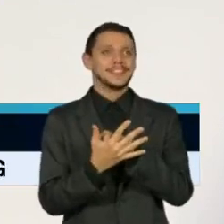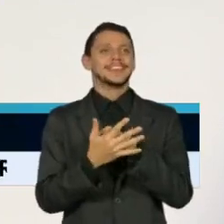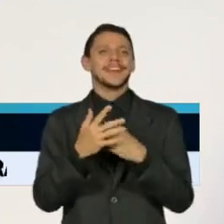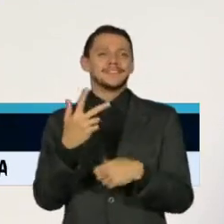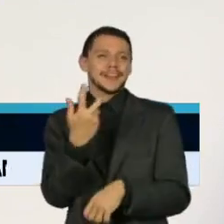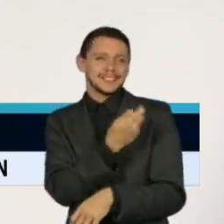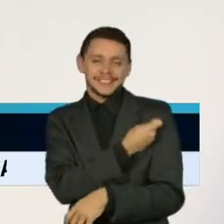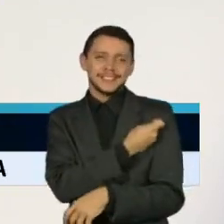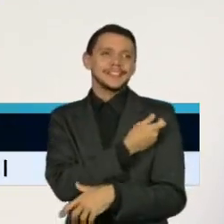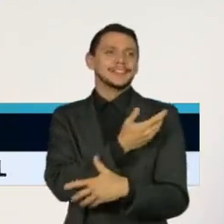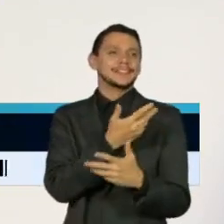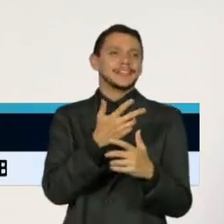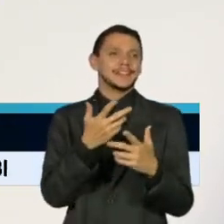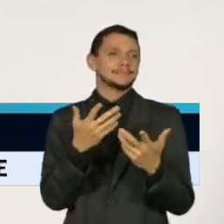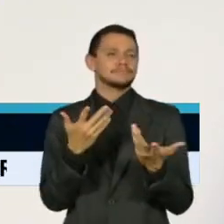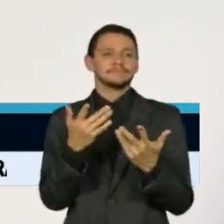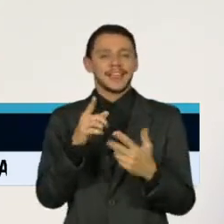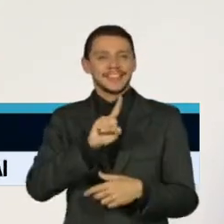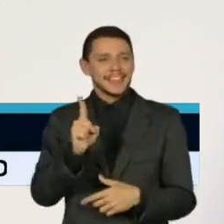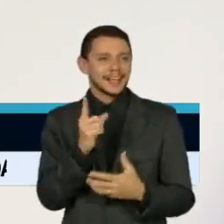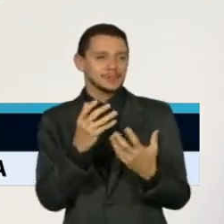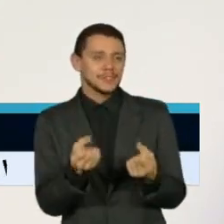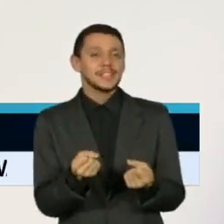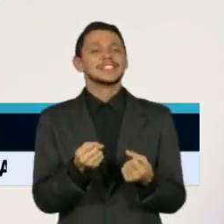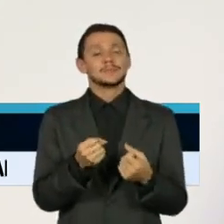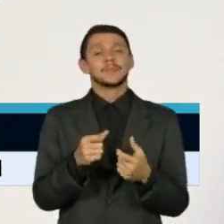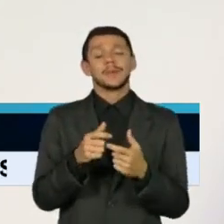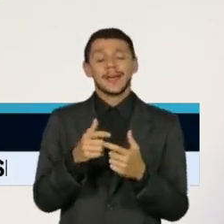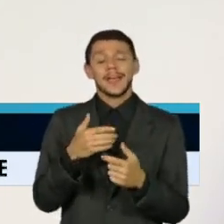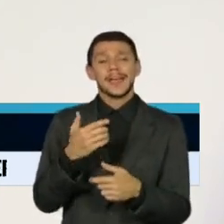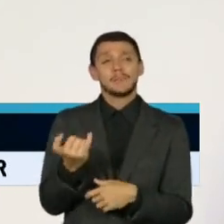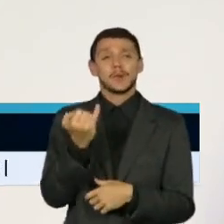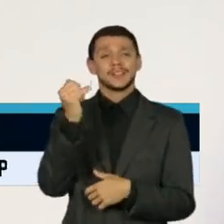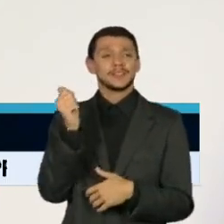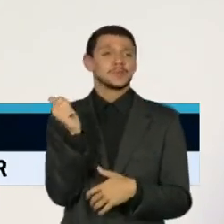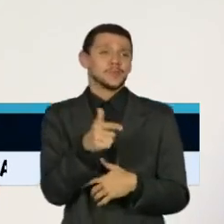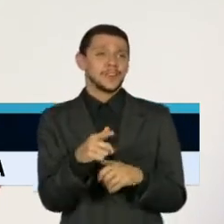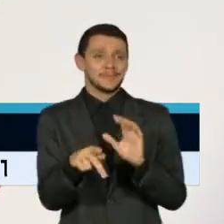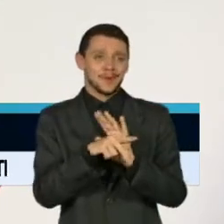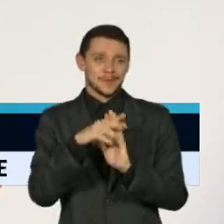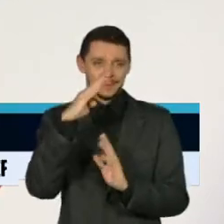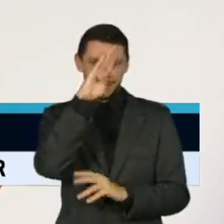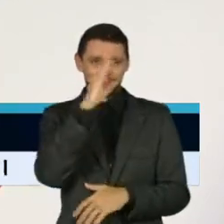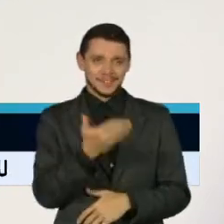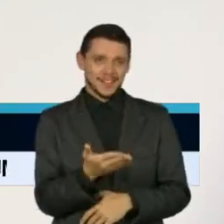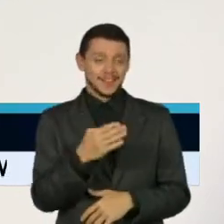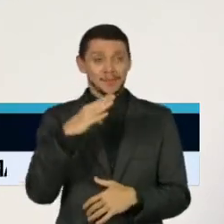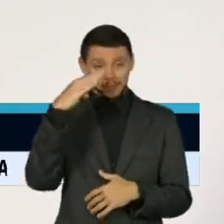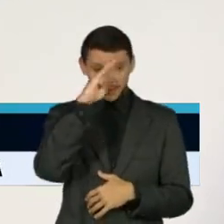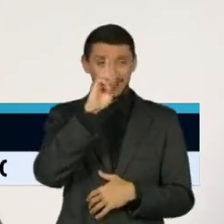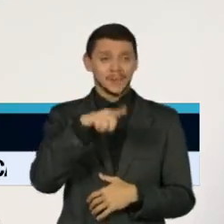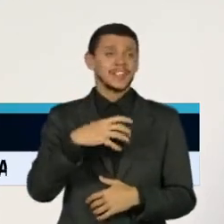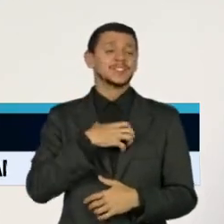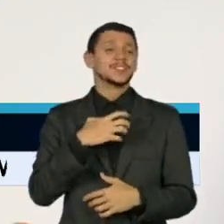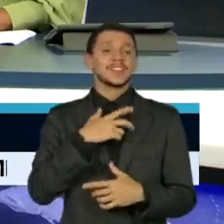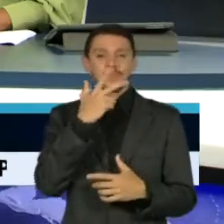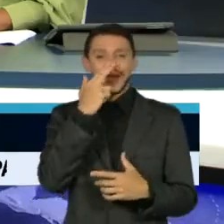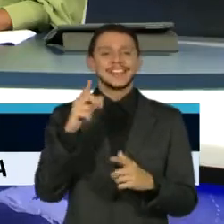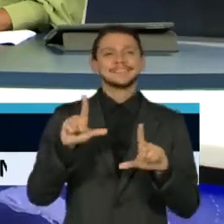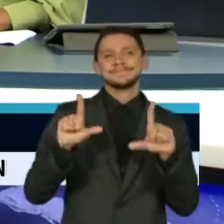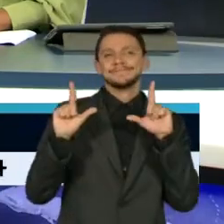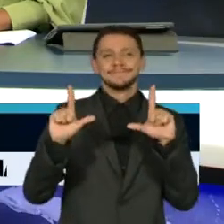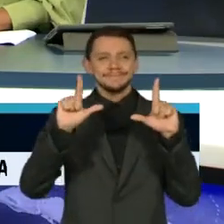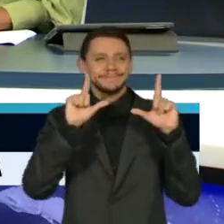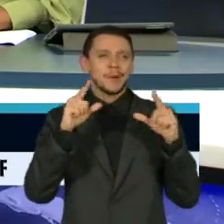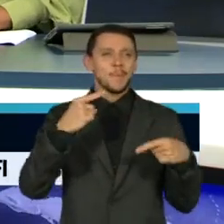maior do que simplesmente o bolsonaro e as brigas eles são uma plataforma política em questão tem um alinhamento